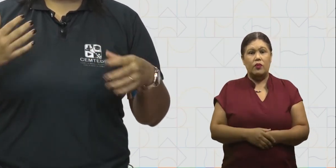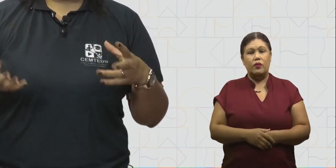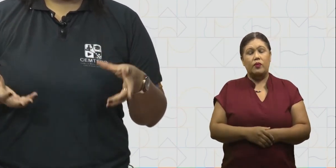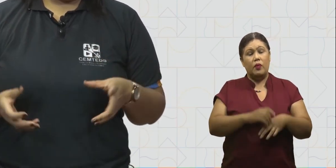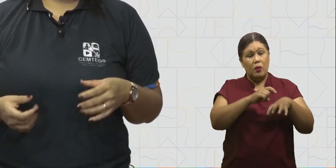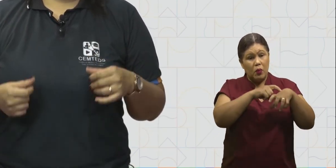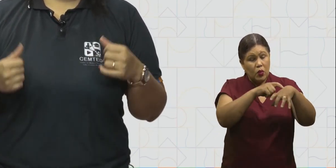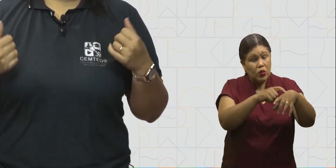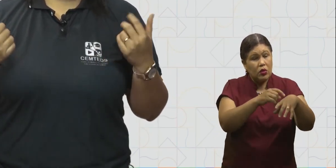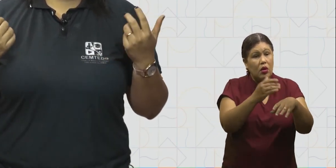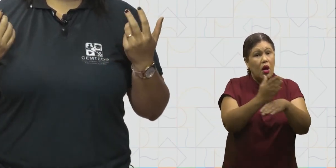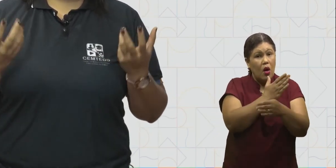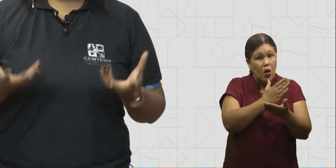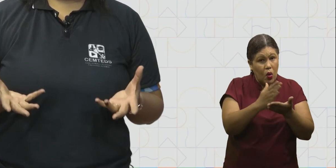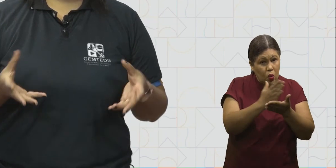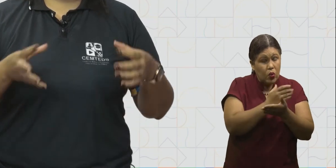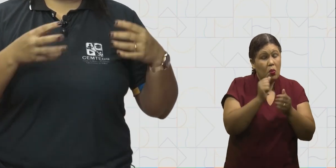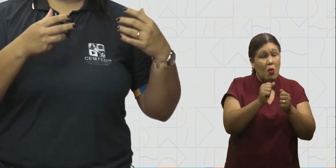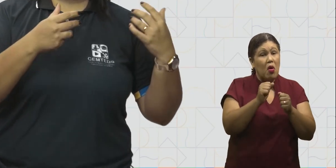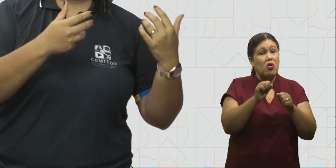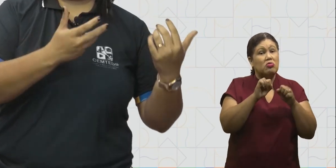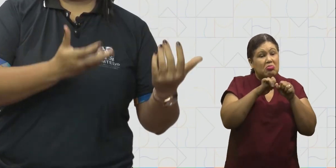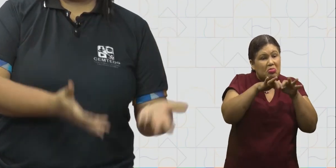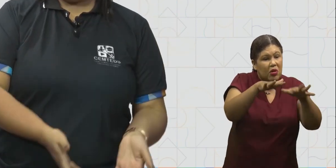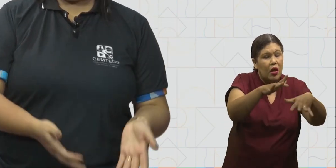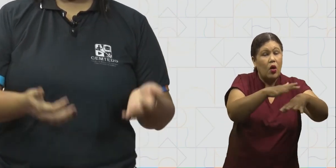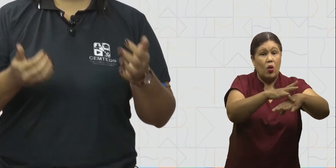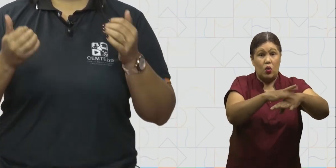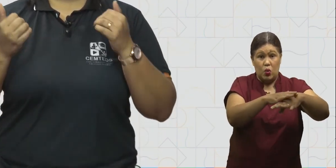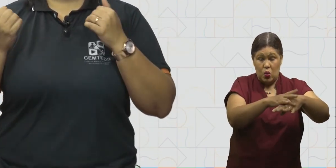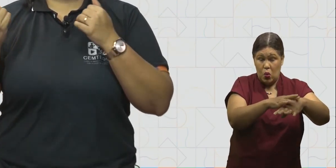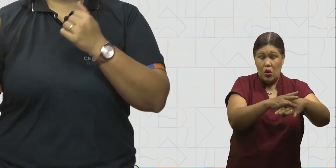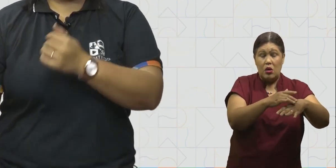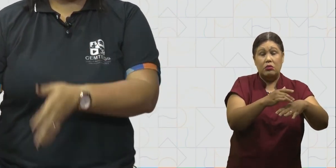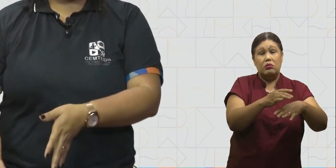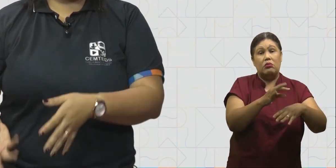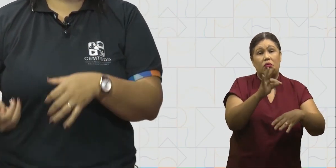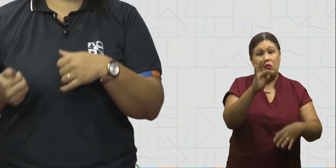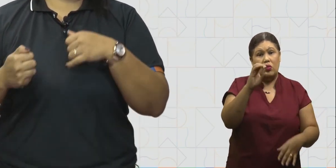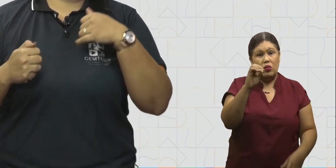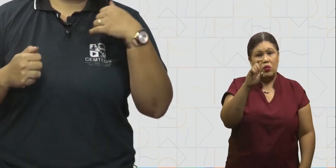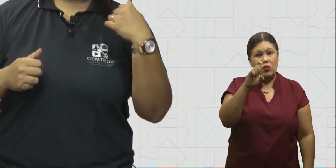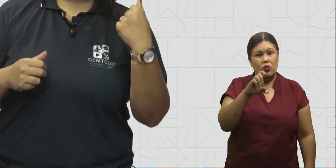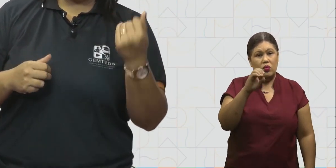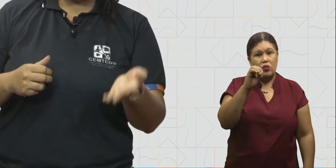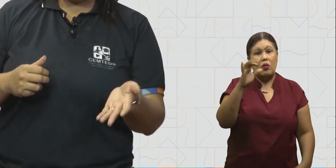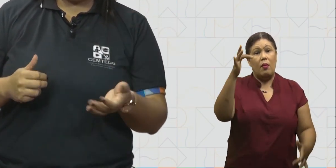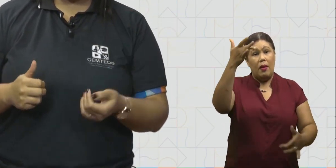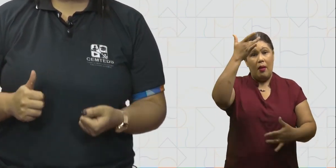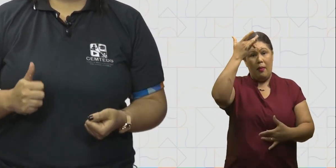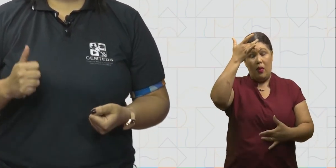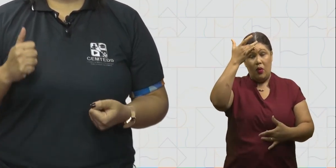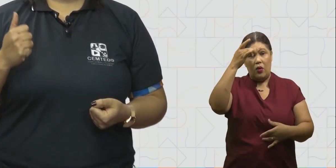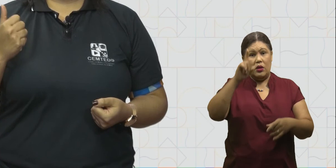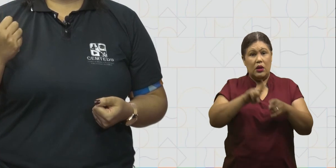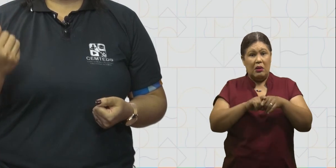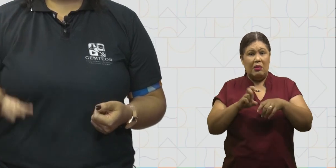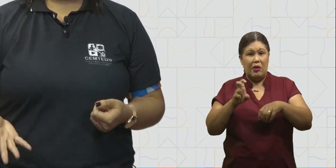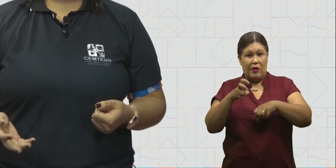Muitos protozoários podem causar doenças como a doenças de Chagas, toxoplasmose,